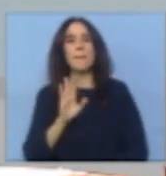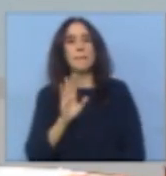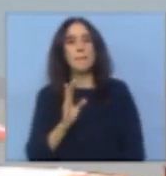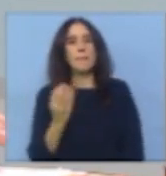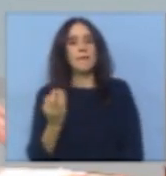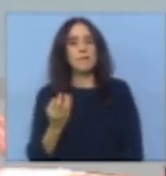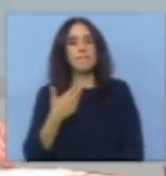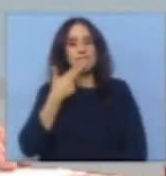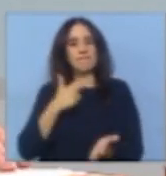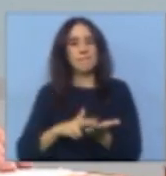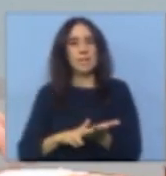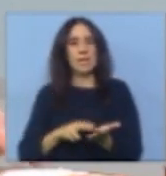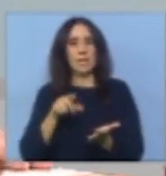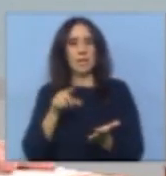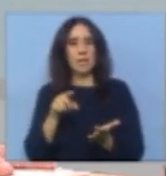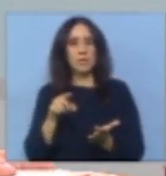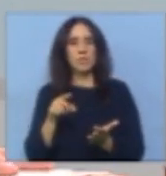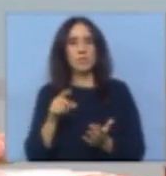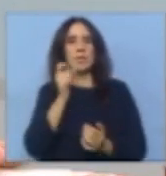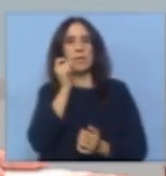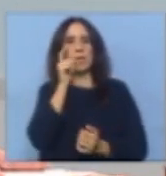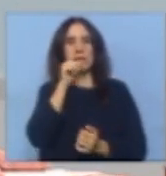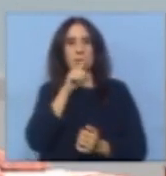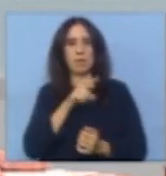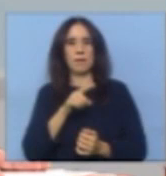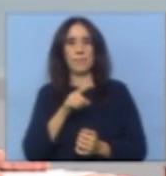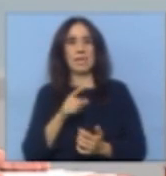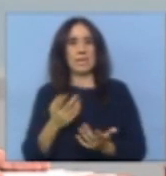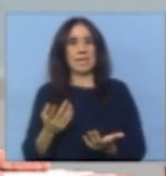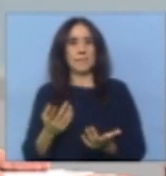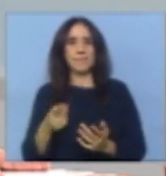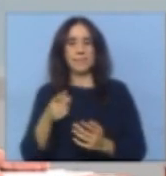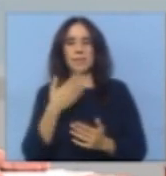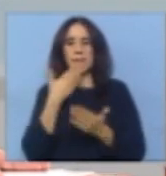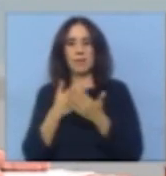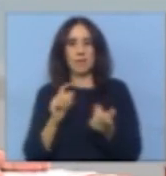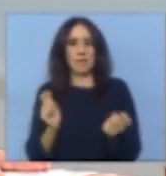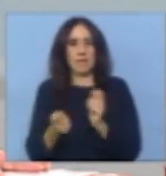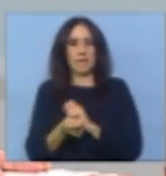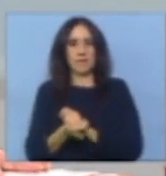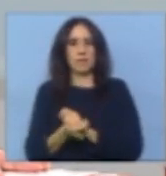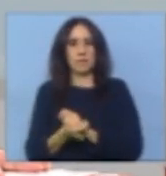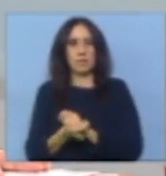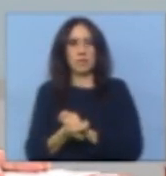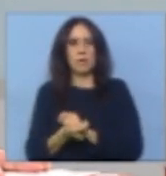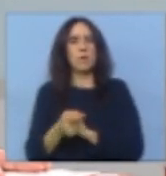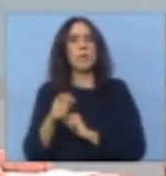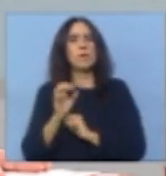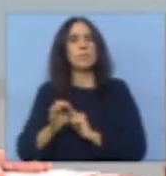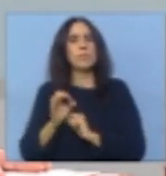que, efetivamente, estes agentes da transformação não são